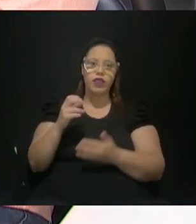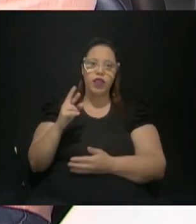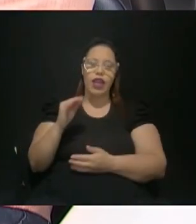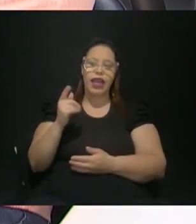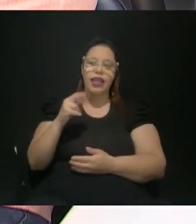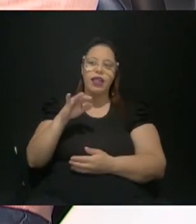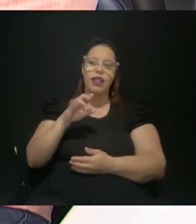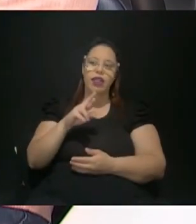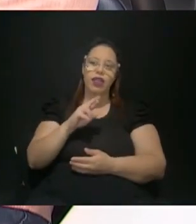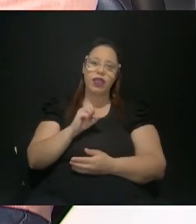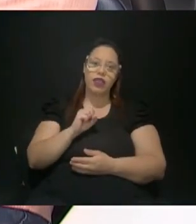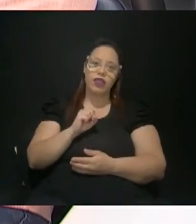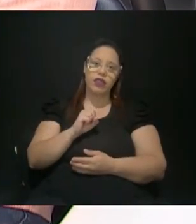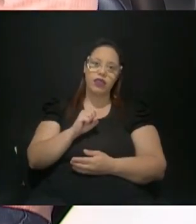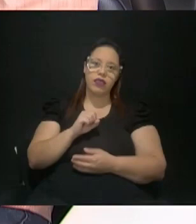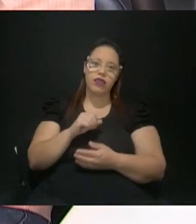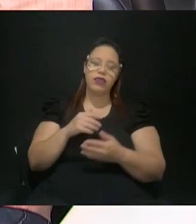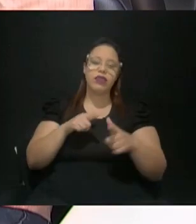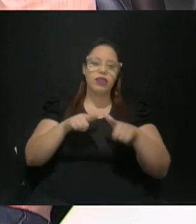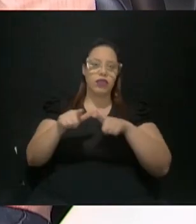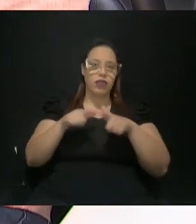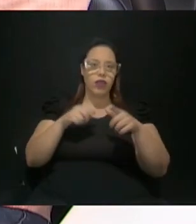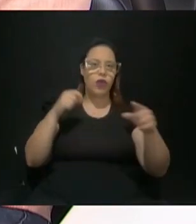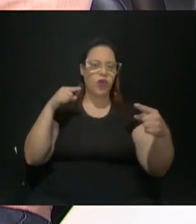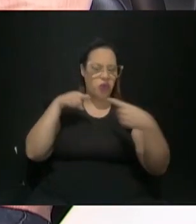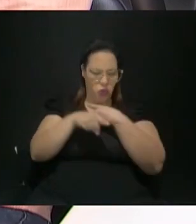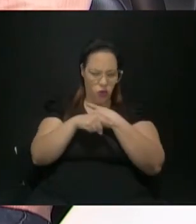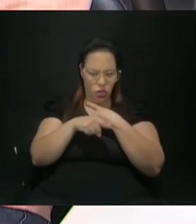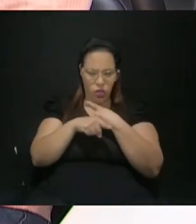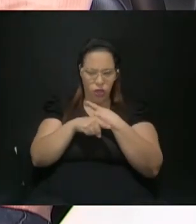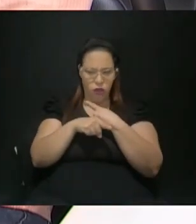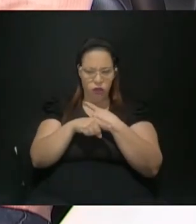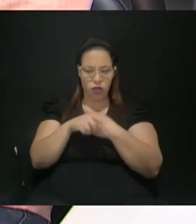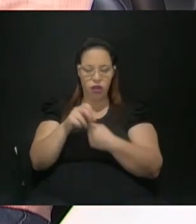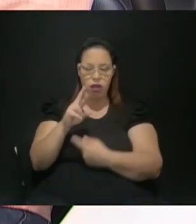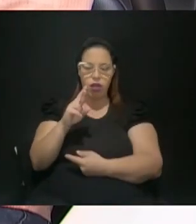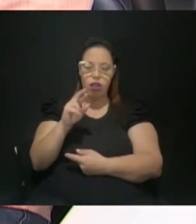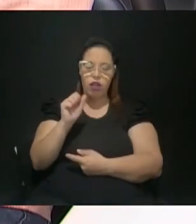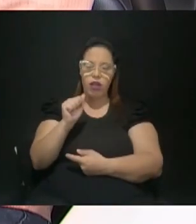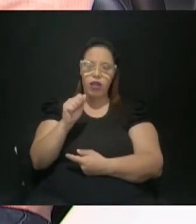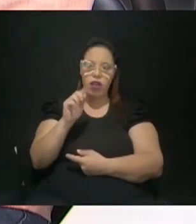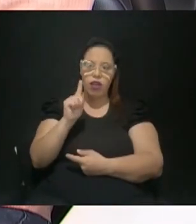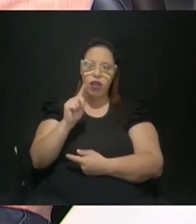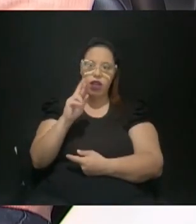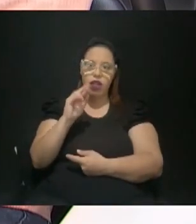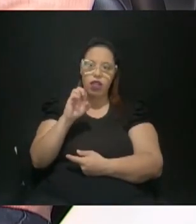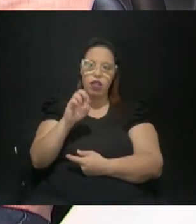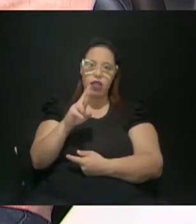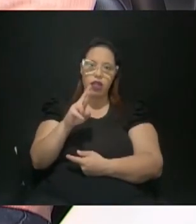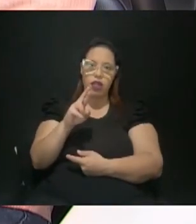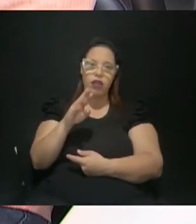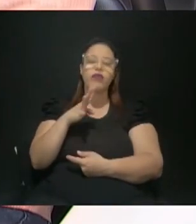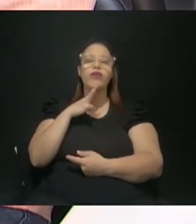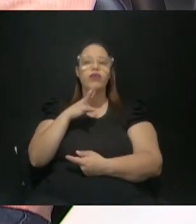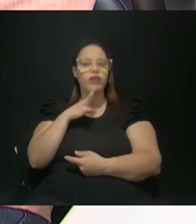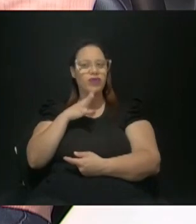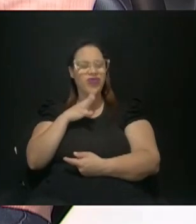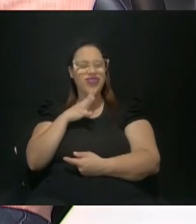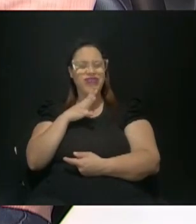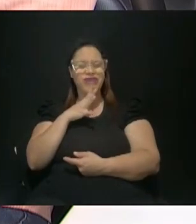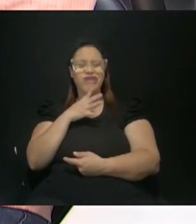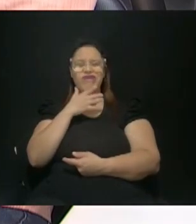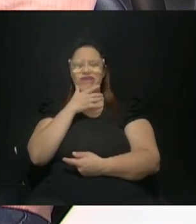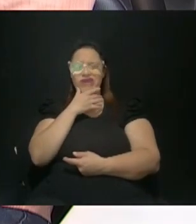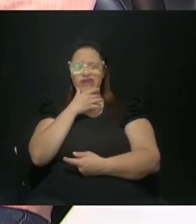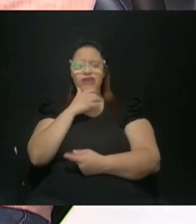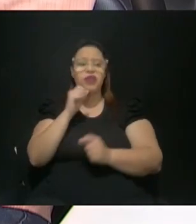Vocês trabalham também contra isso? O hacker, ele é o cara que ele conhece bastante de como invadir